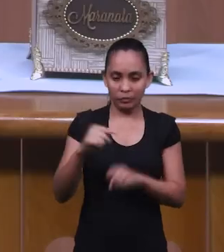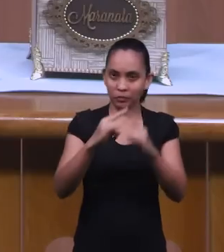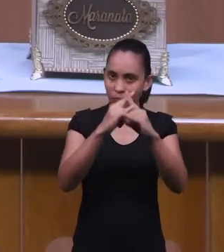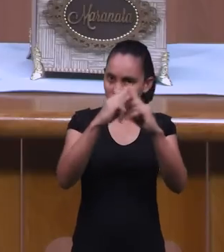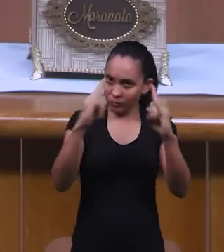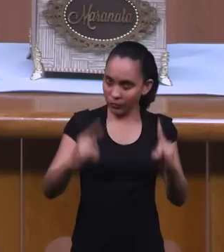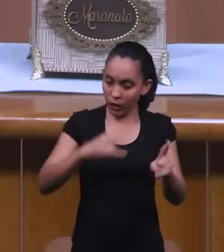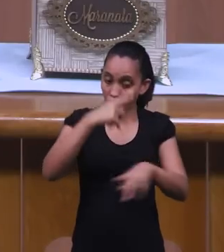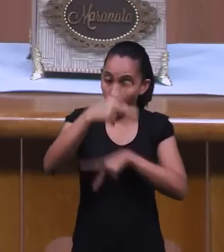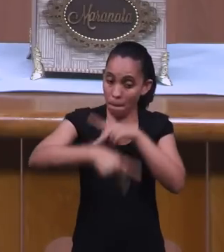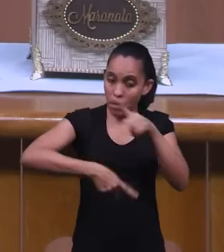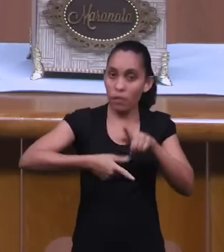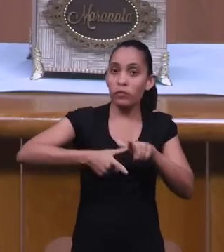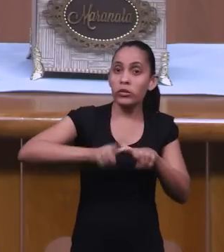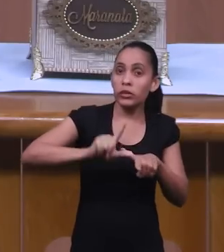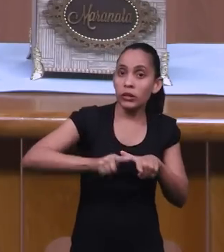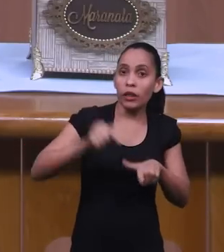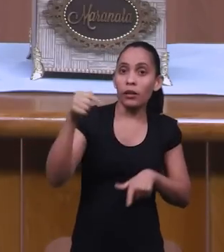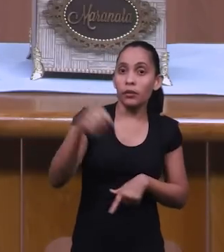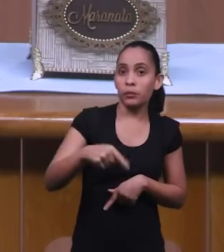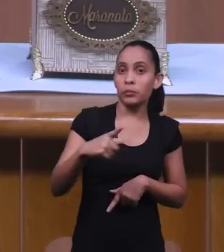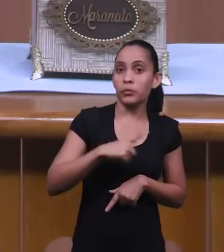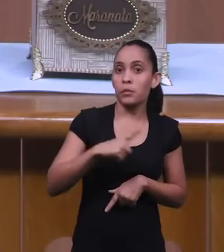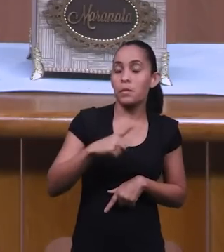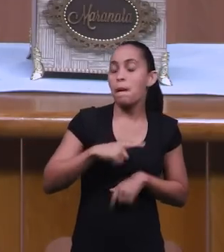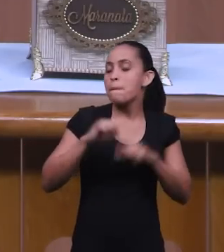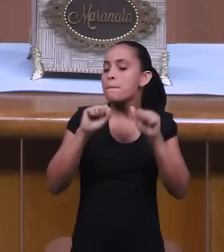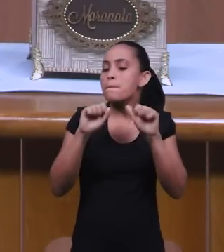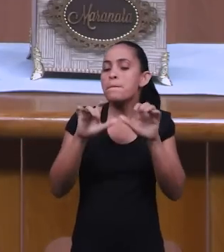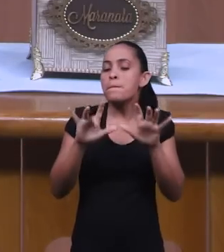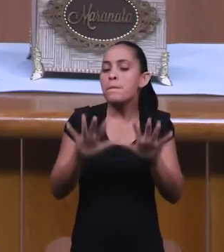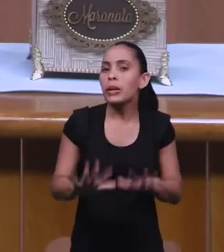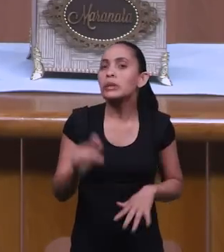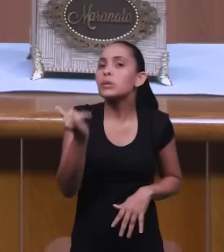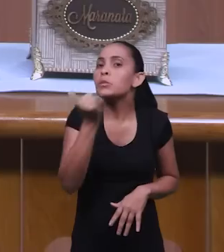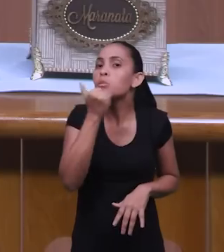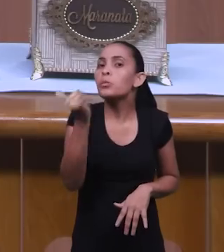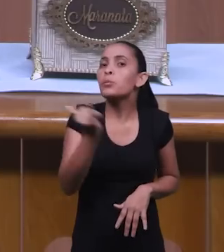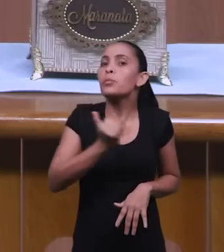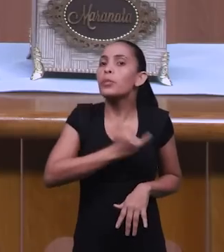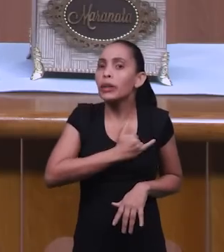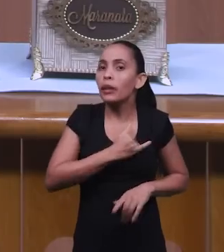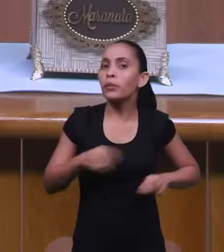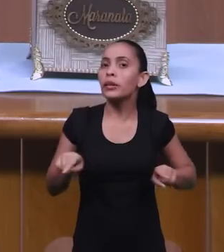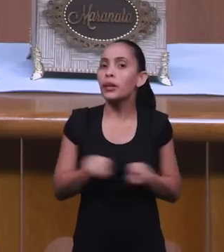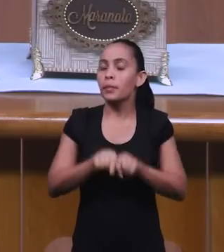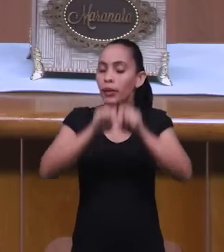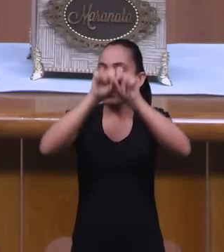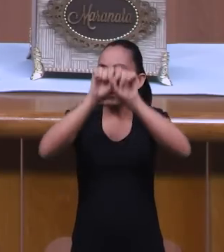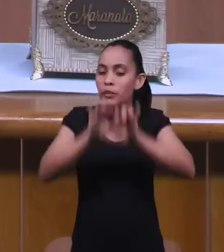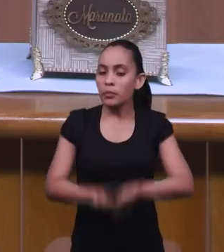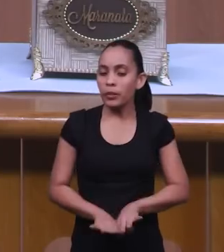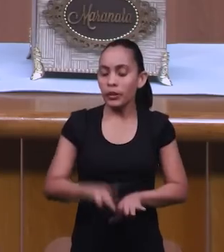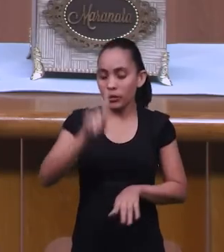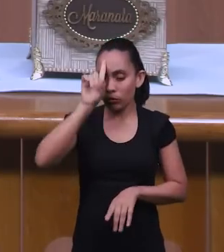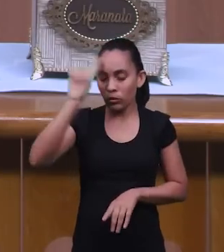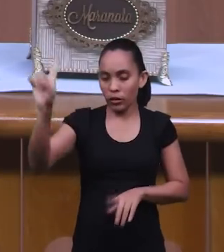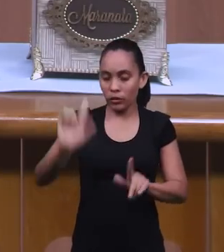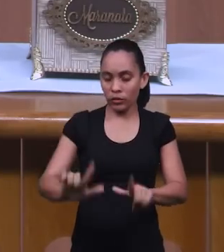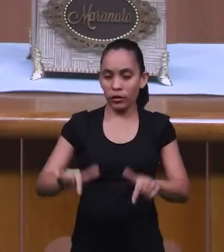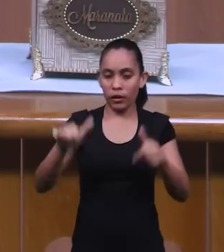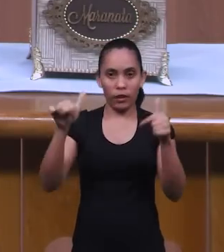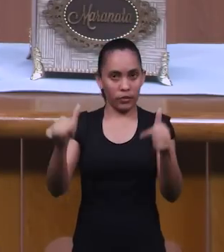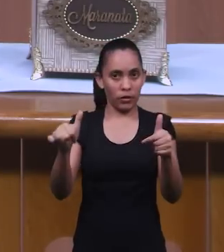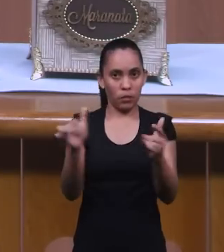próprio povo de Israel, que passou a usar dos benefícios do perdão dos pecados e das bênçãos de Deus e das operações de Deus